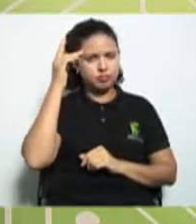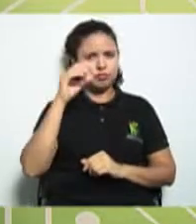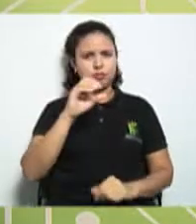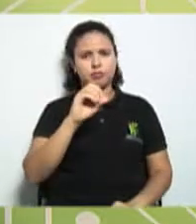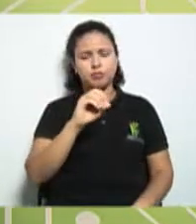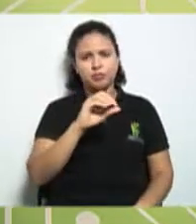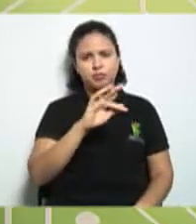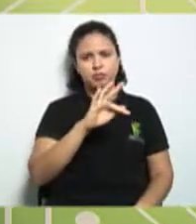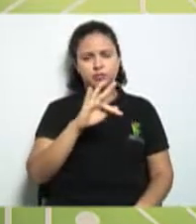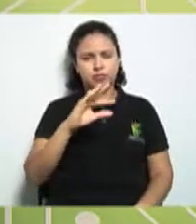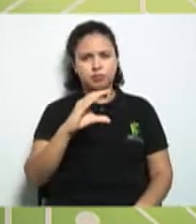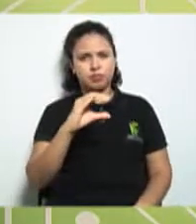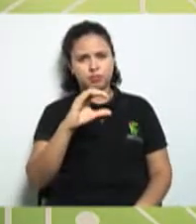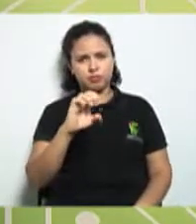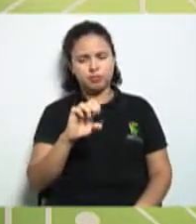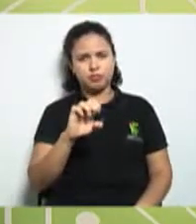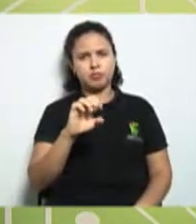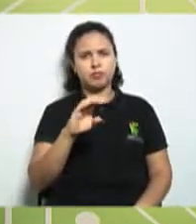a mesma